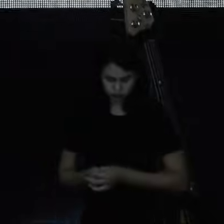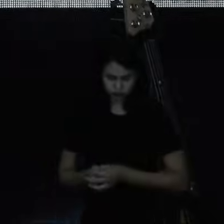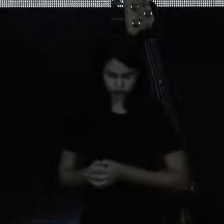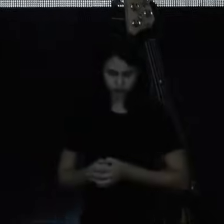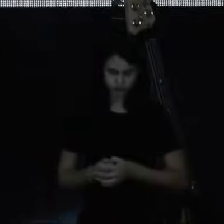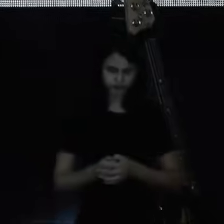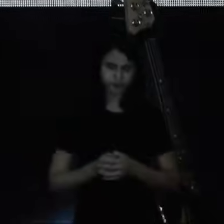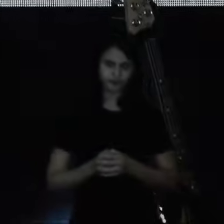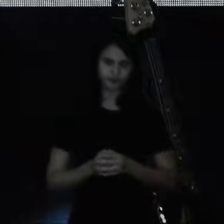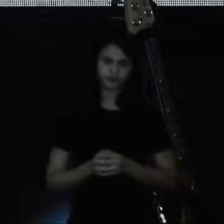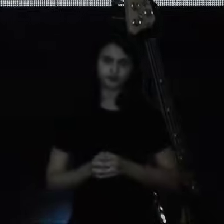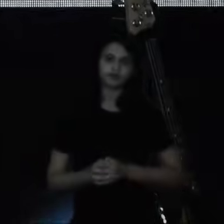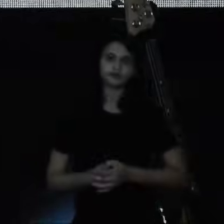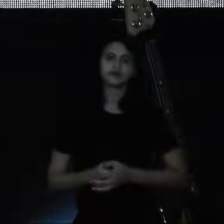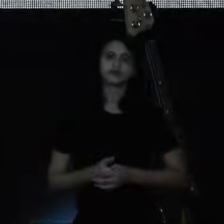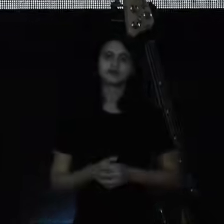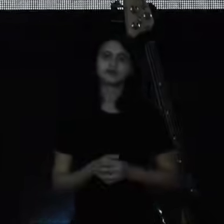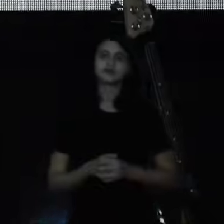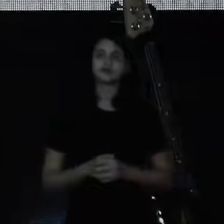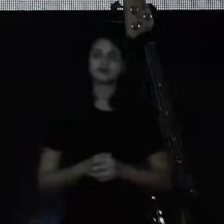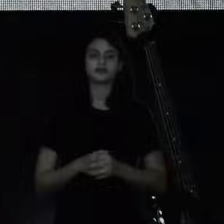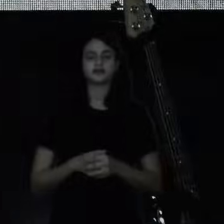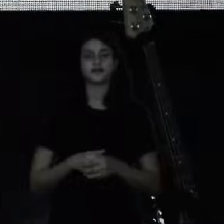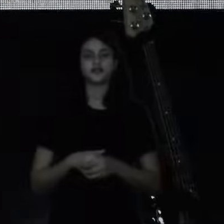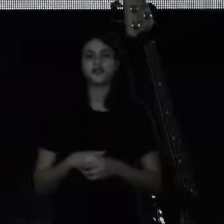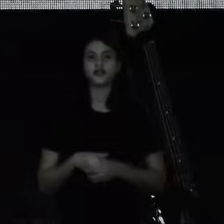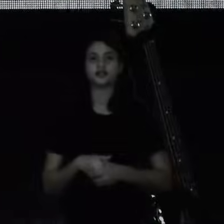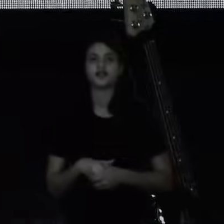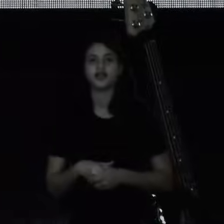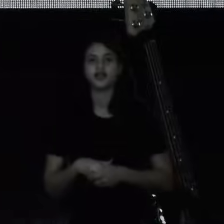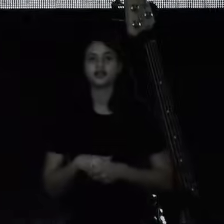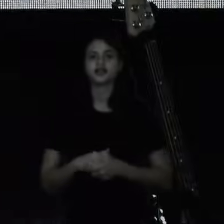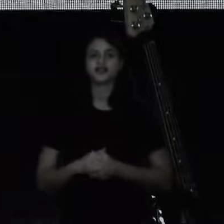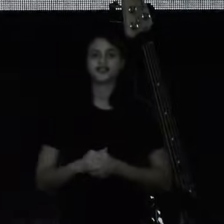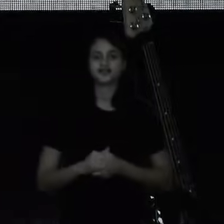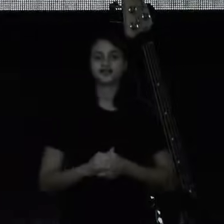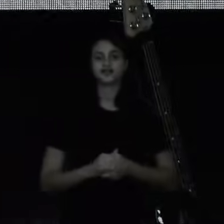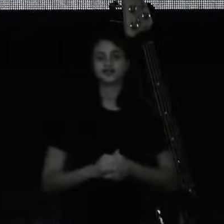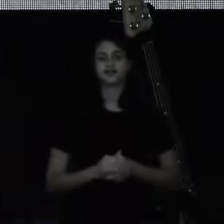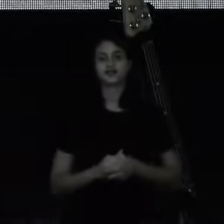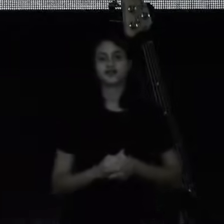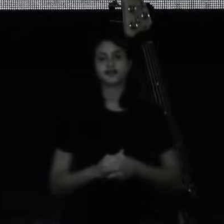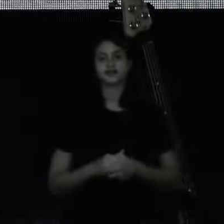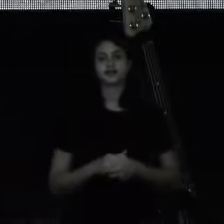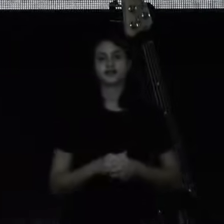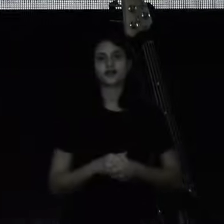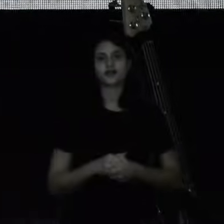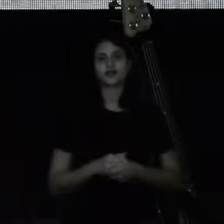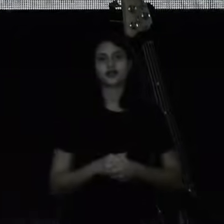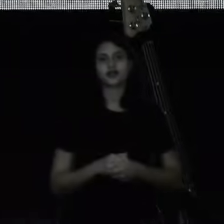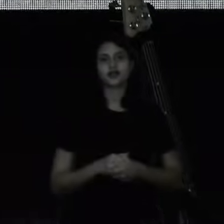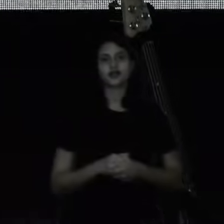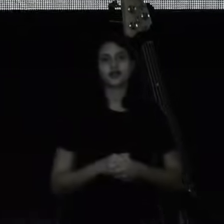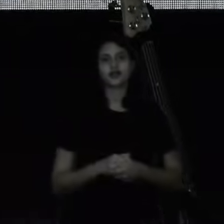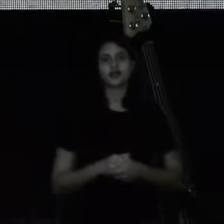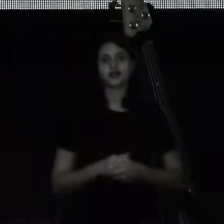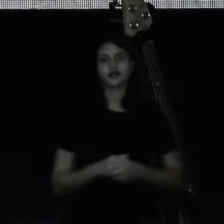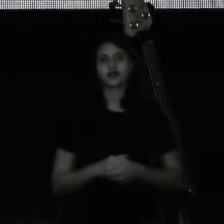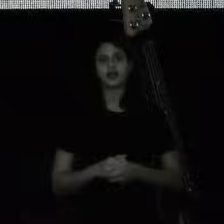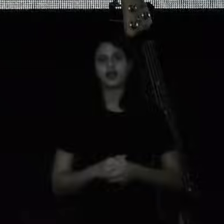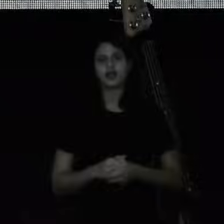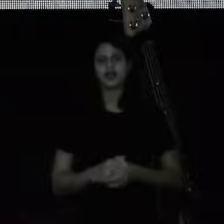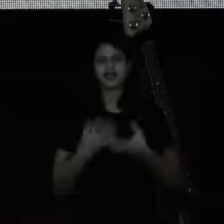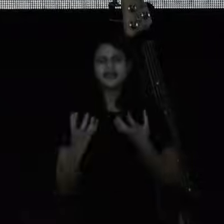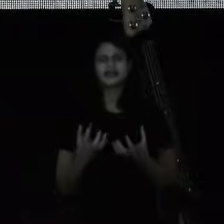Por mais que parecesse que ele tinha obtido essa revelação e ele tentava vivê-la, praticá-la por um tempo,